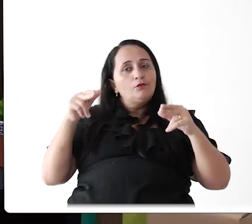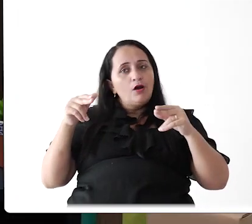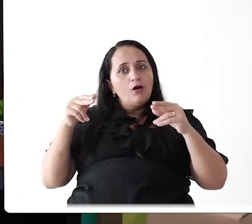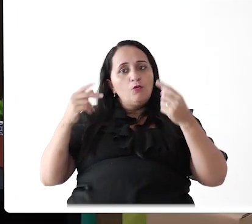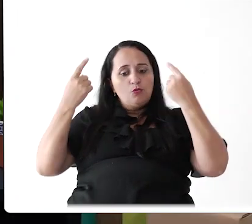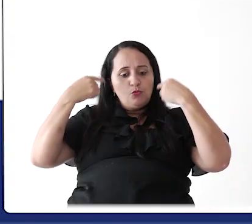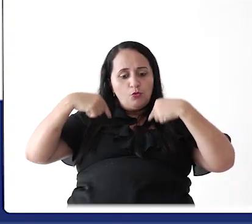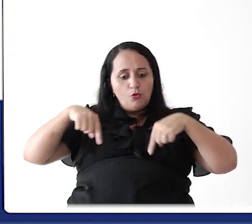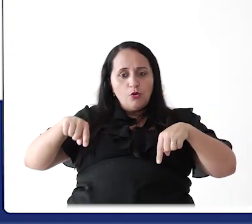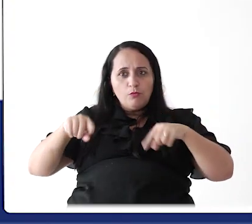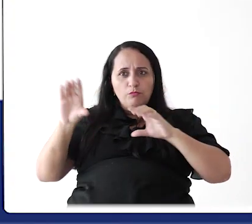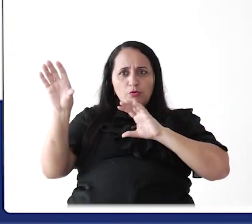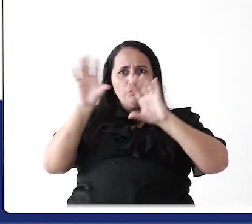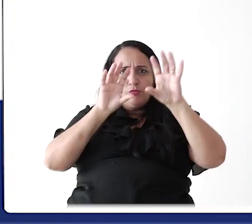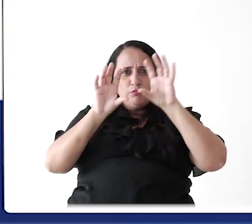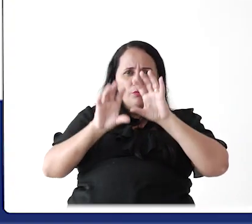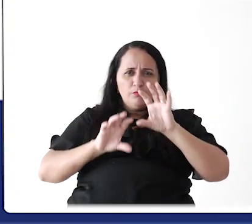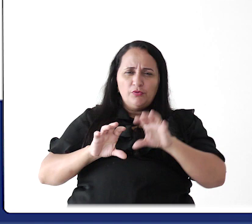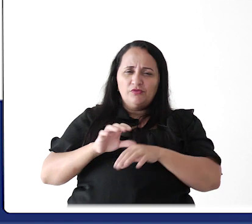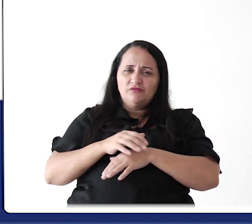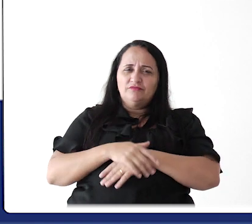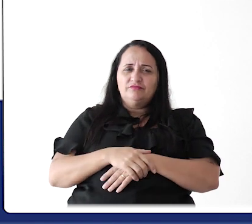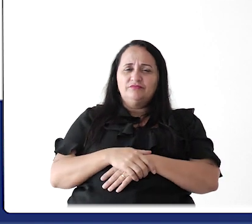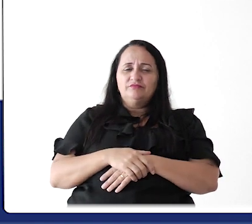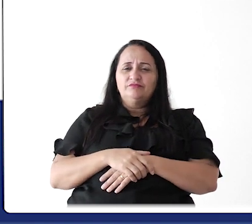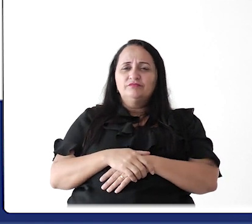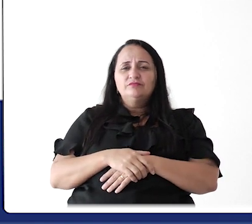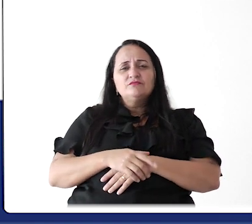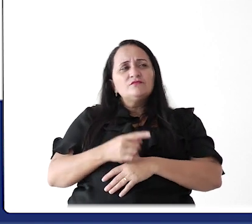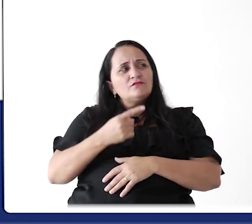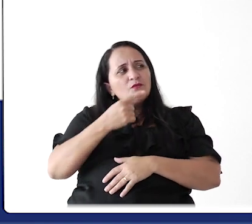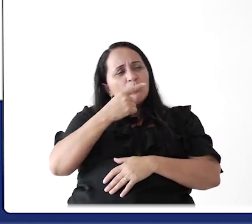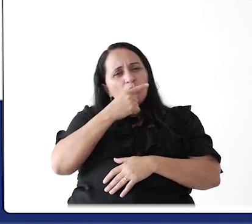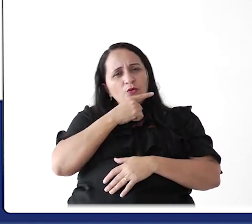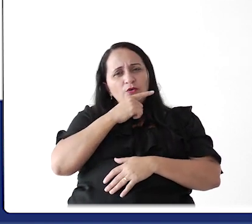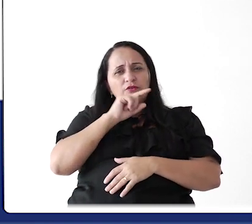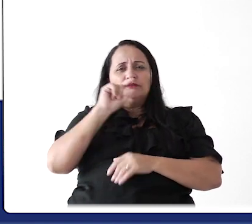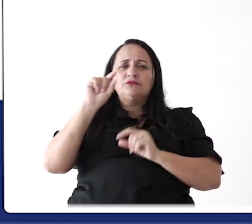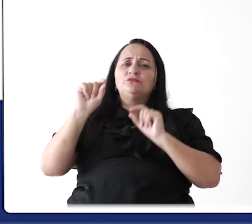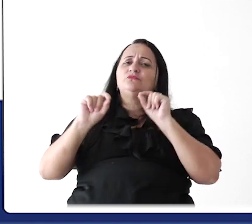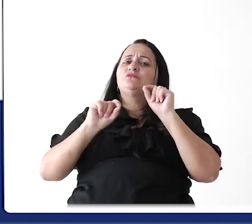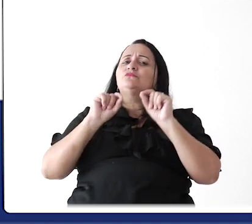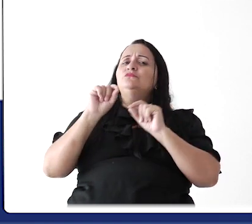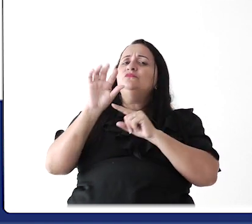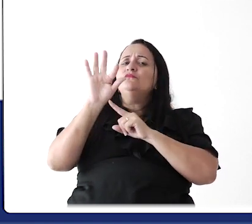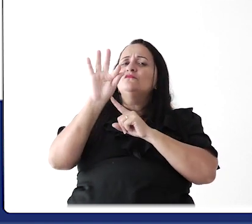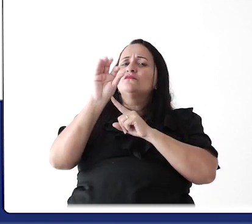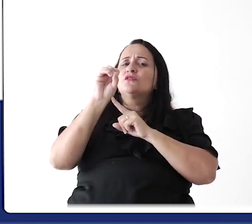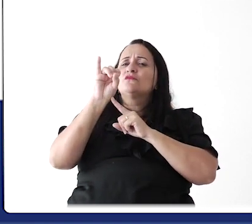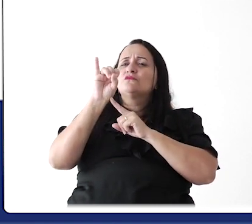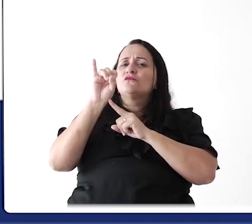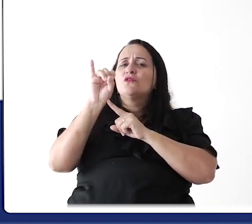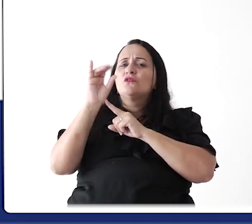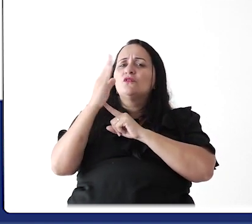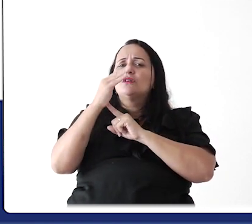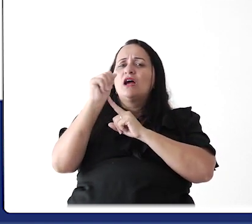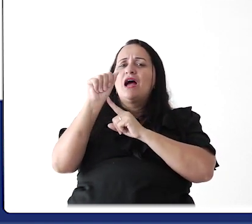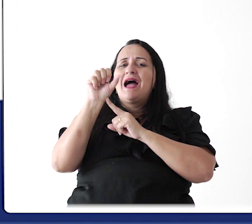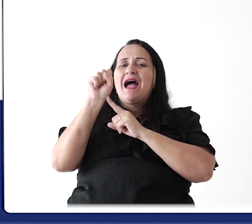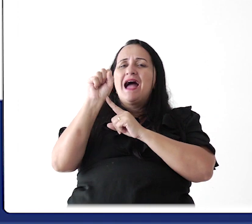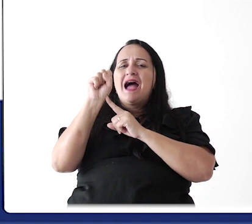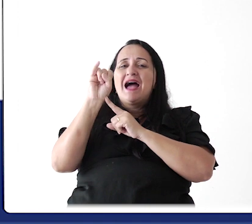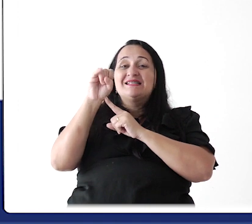agora esse trecho. Nos dois últimos versos, foi assim que Frankenstein Condomínio